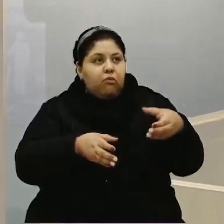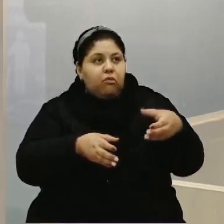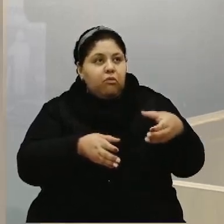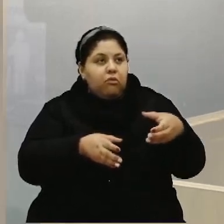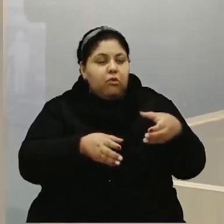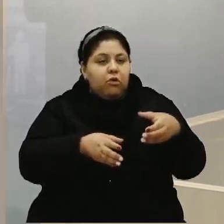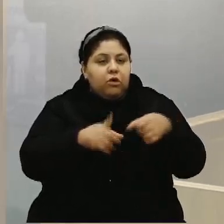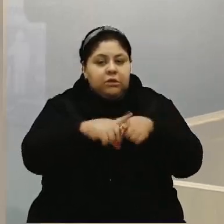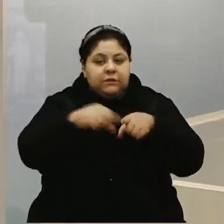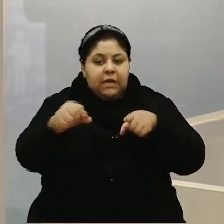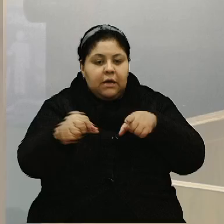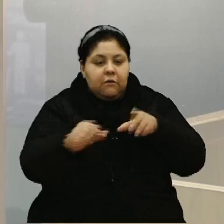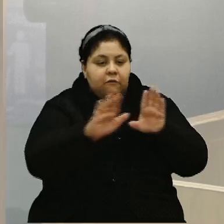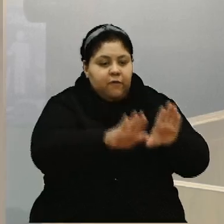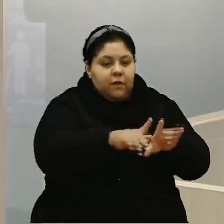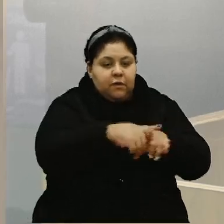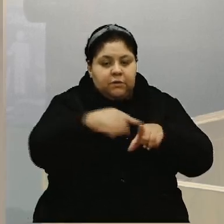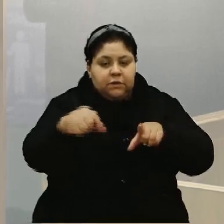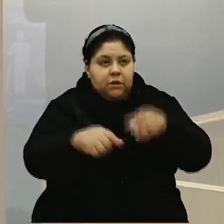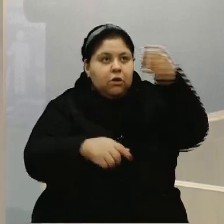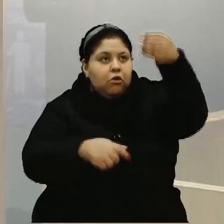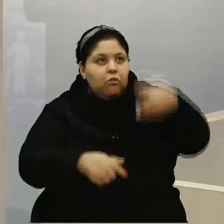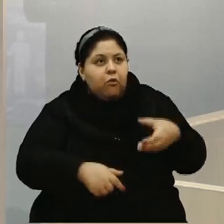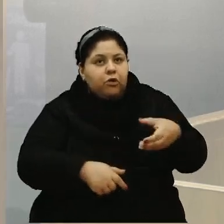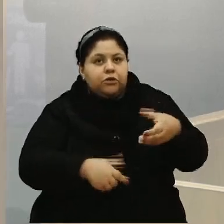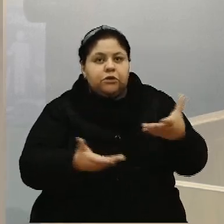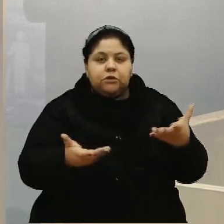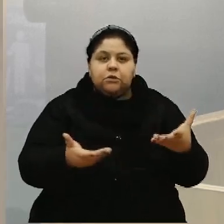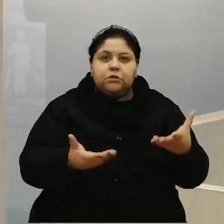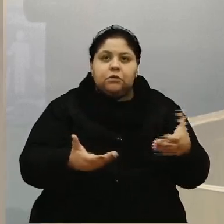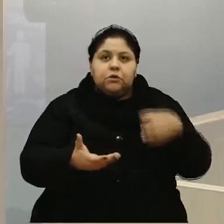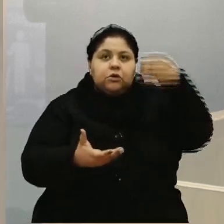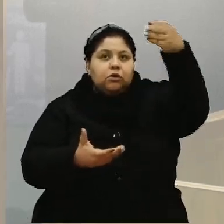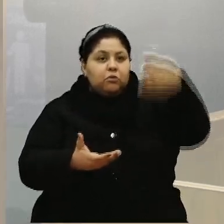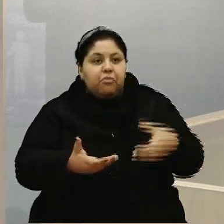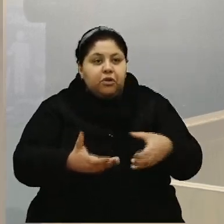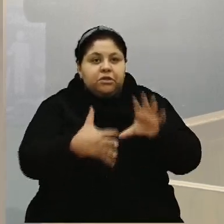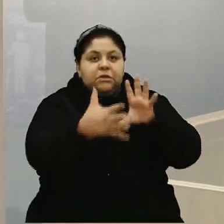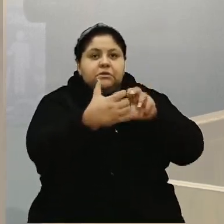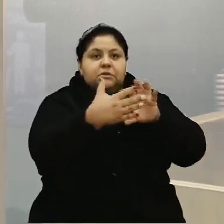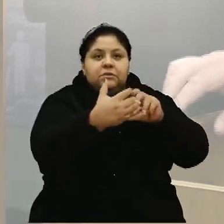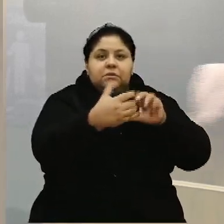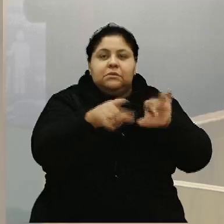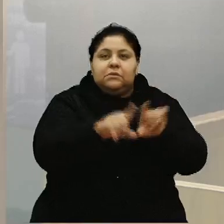fica. O chamado nome do poste que batizaram o poste da discórdia.